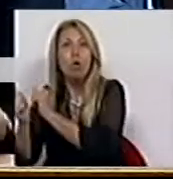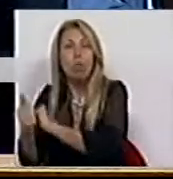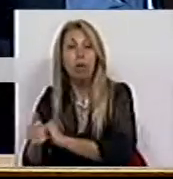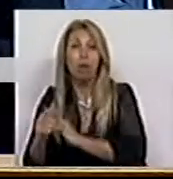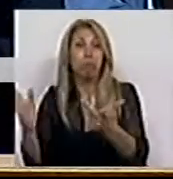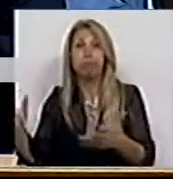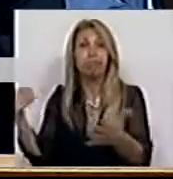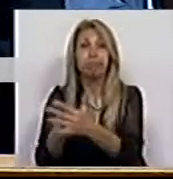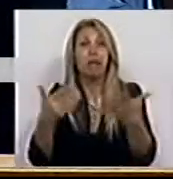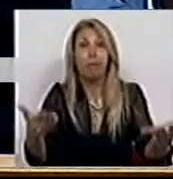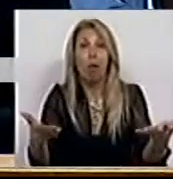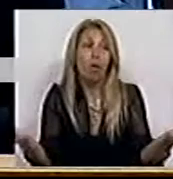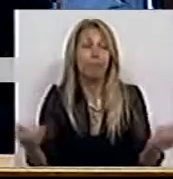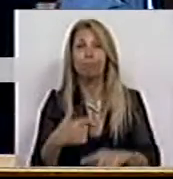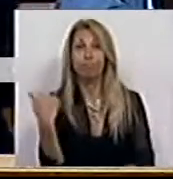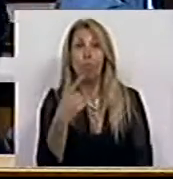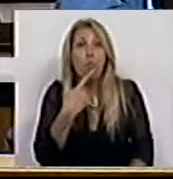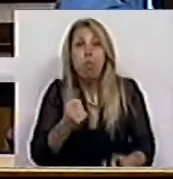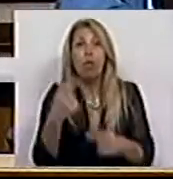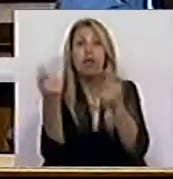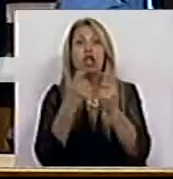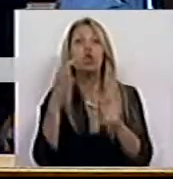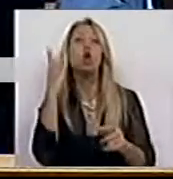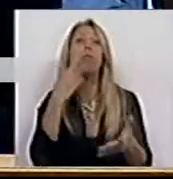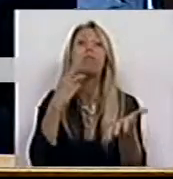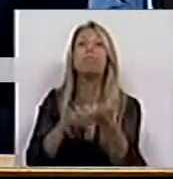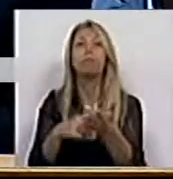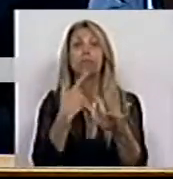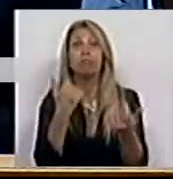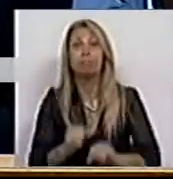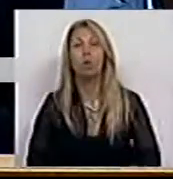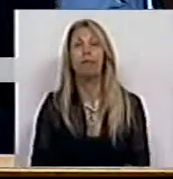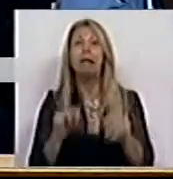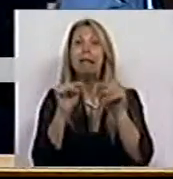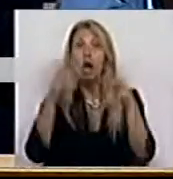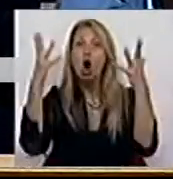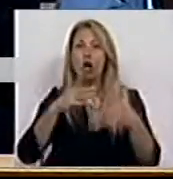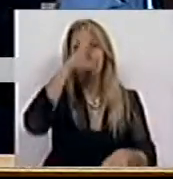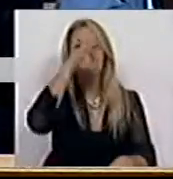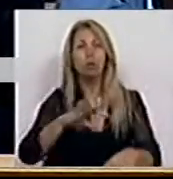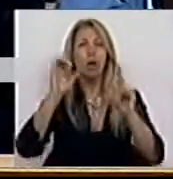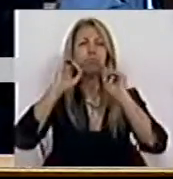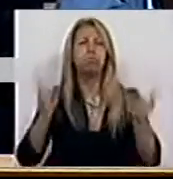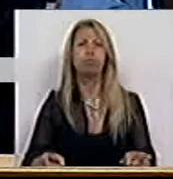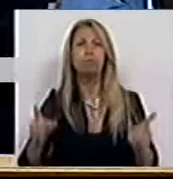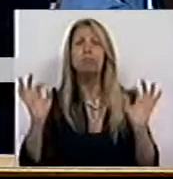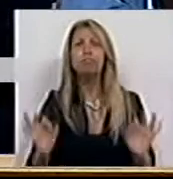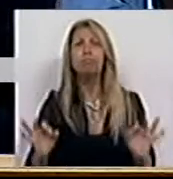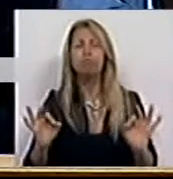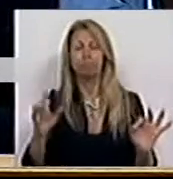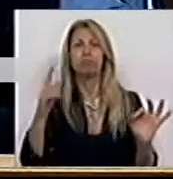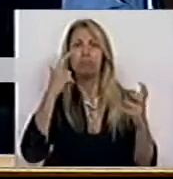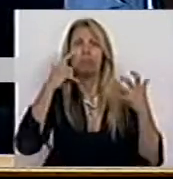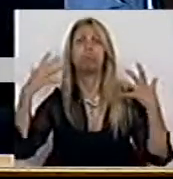nunca podermos discutir números que sejam para valer. Este orçamento do Estado ignora olimpicamente o impacto